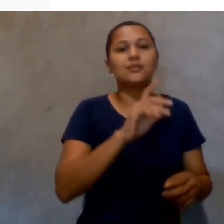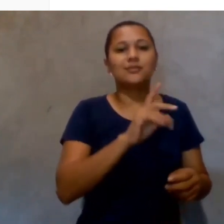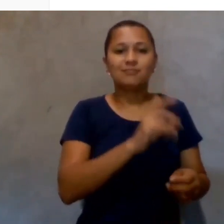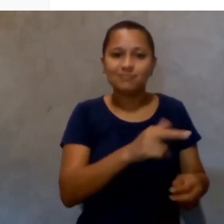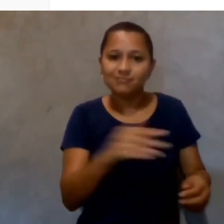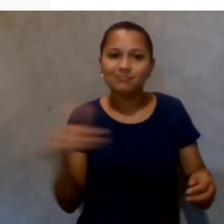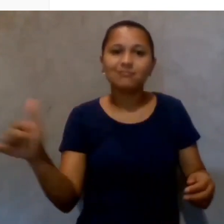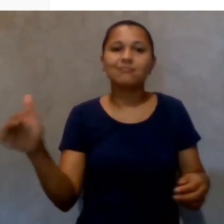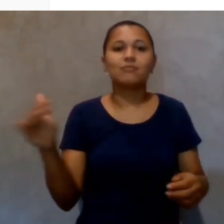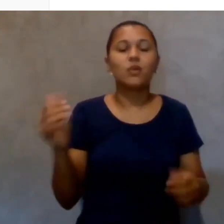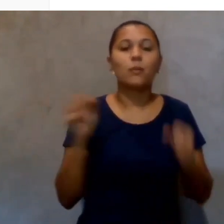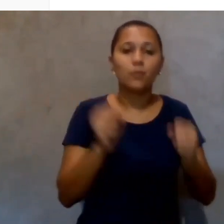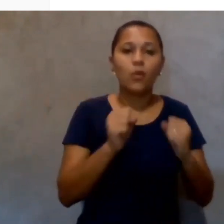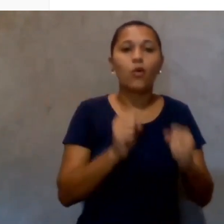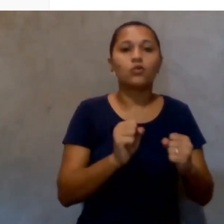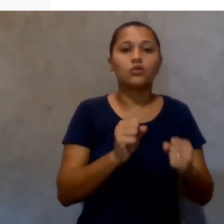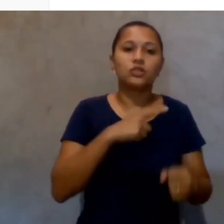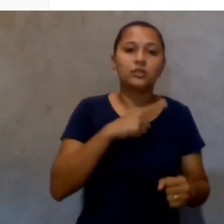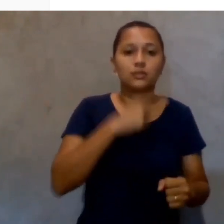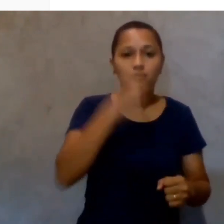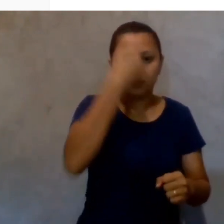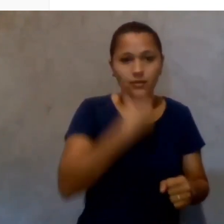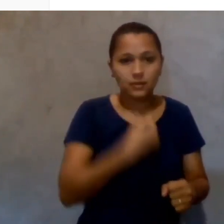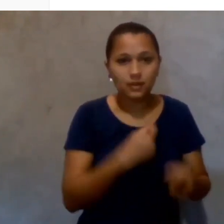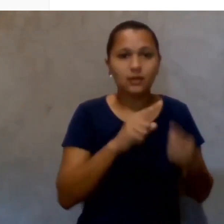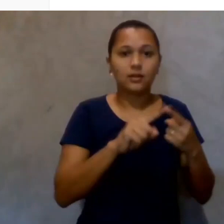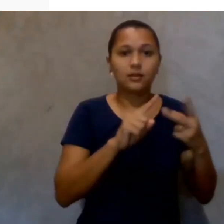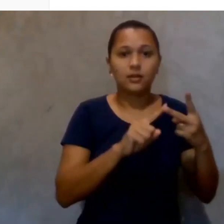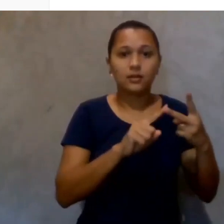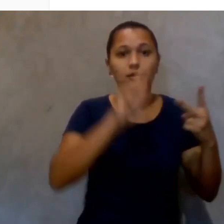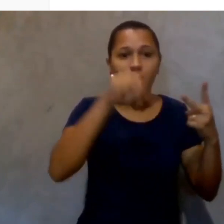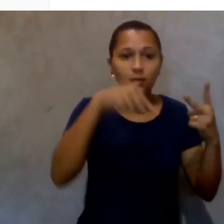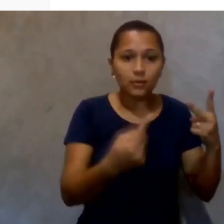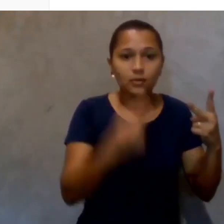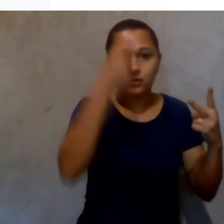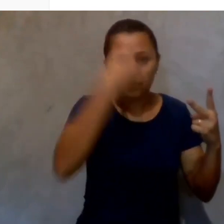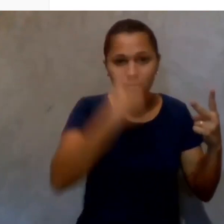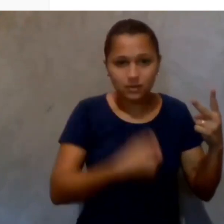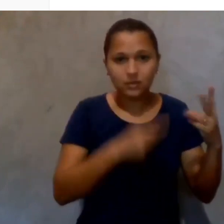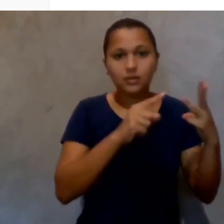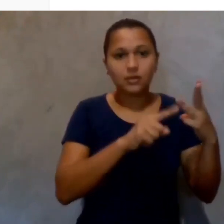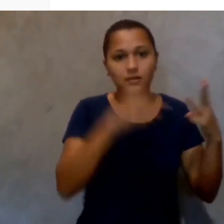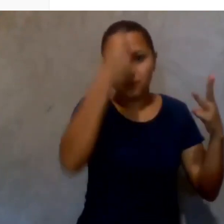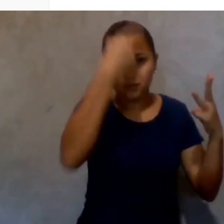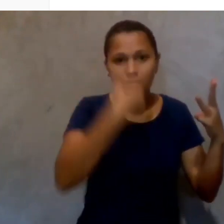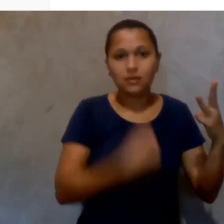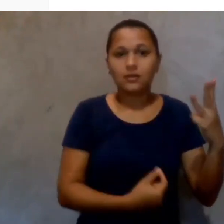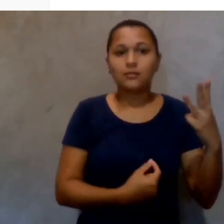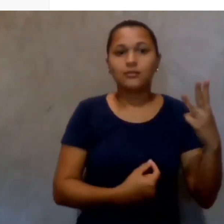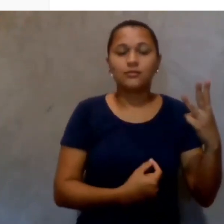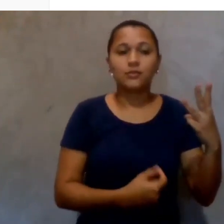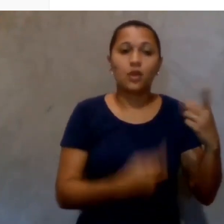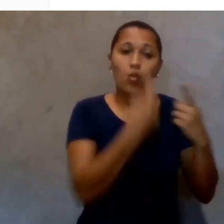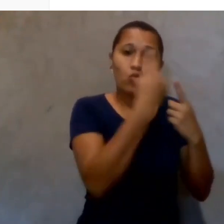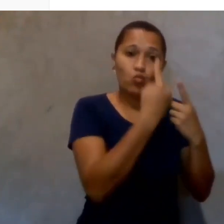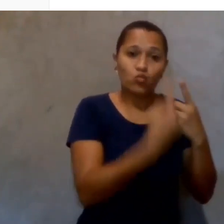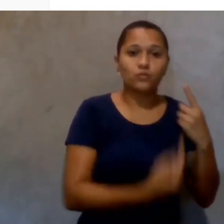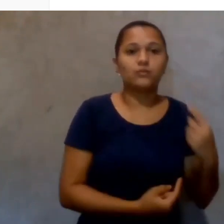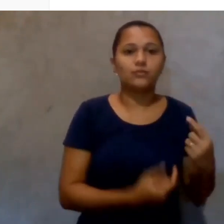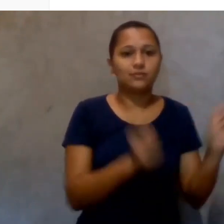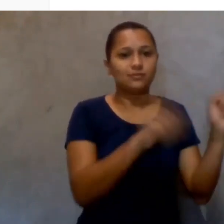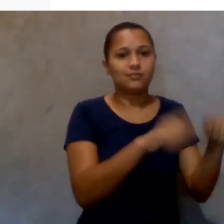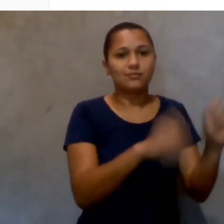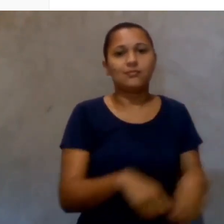esses resultados vamos representar pelo conjunto S, que representa o espaço amostral.